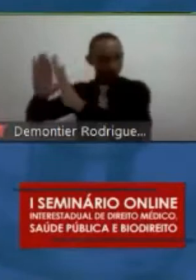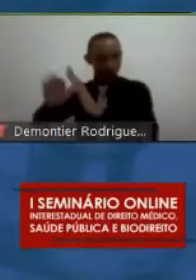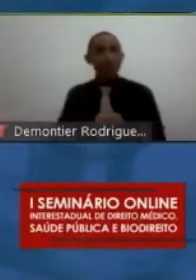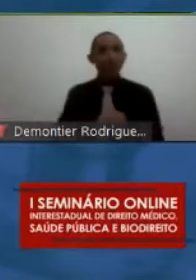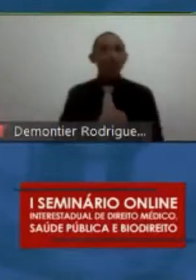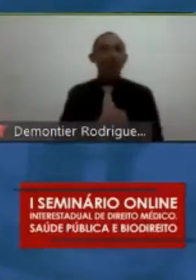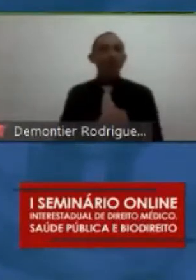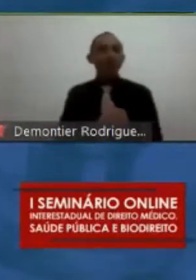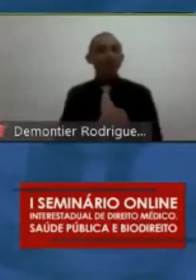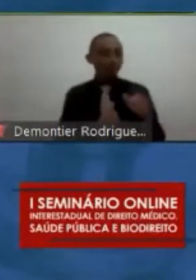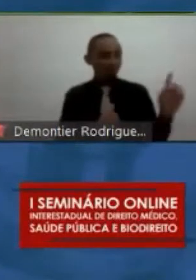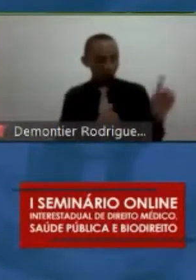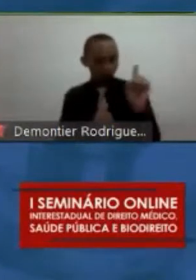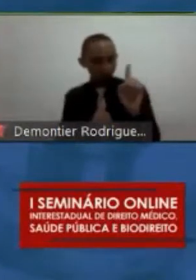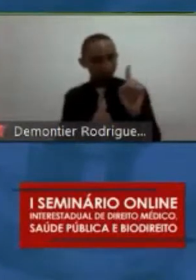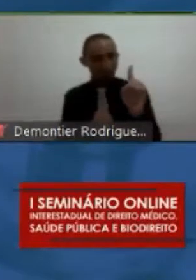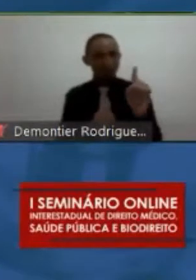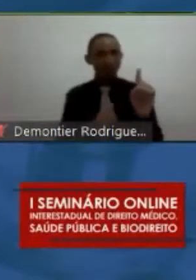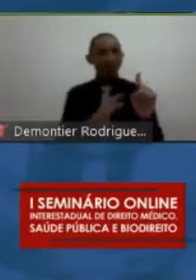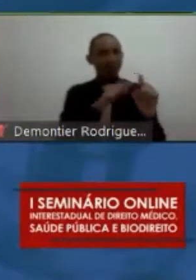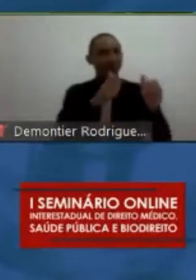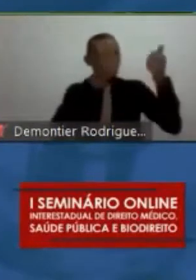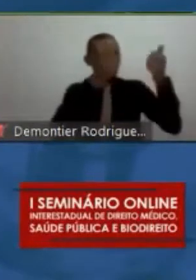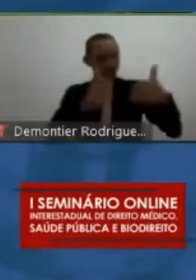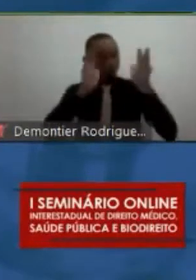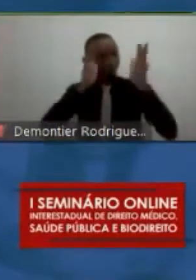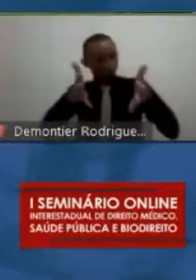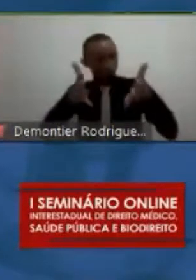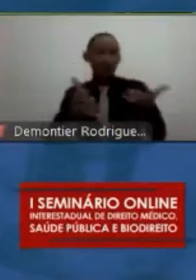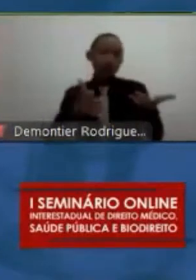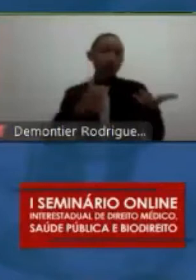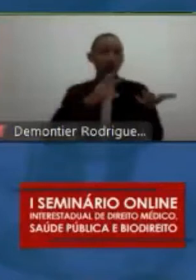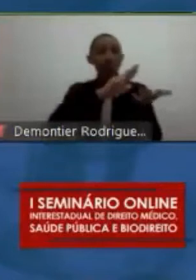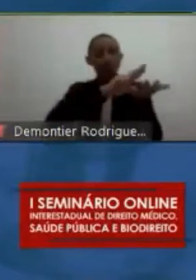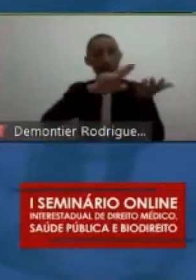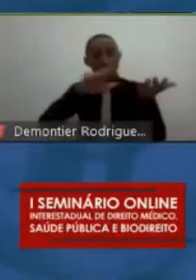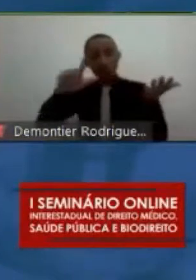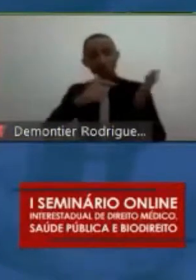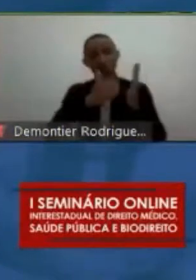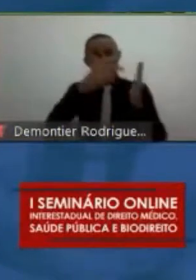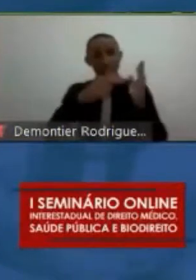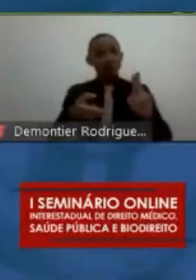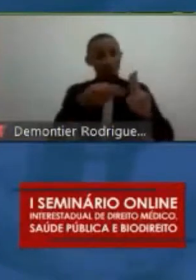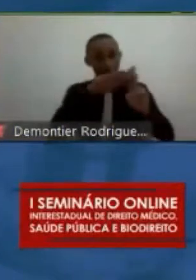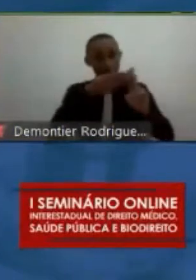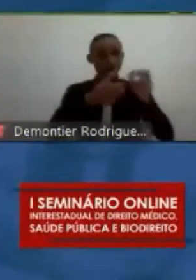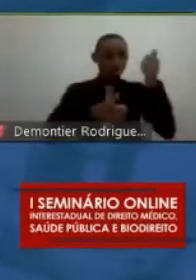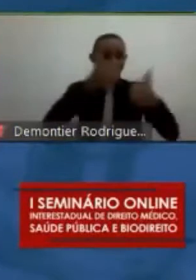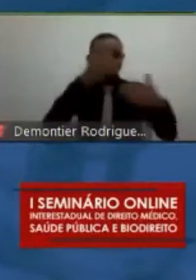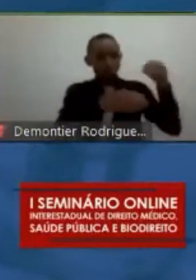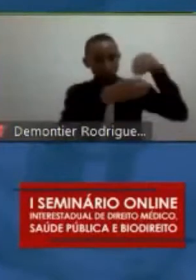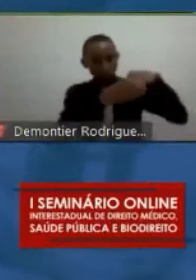o doutor Ricardo Carneiro já bem falou, existem orientações já consolidadas para o SUS, ou seja, nós não estamos falando de